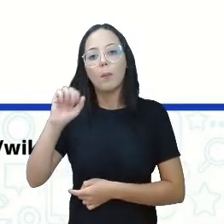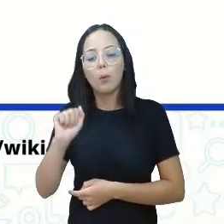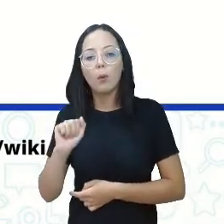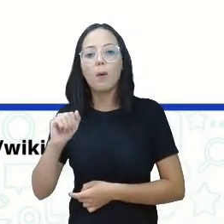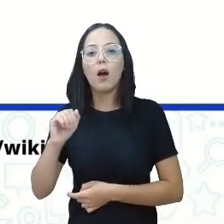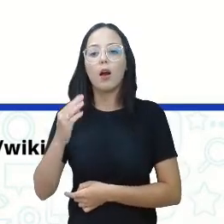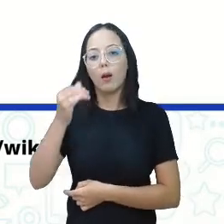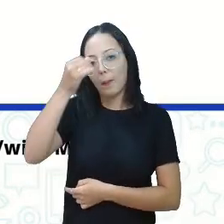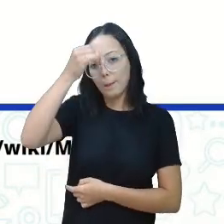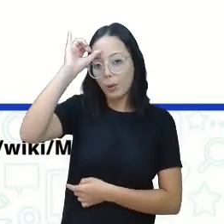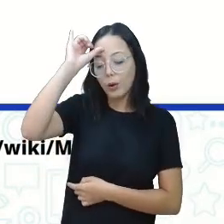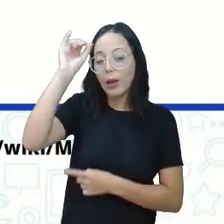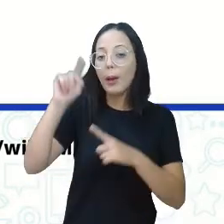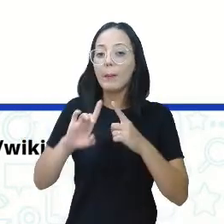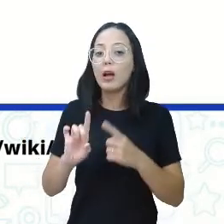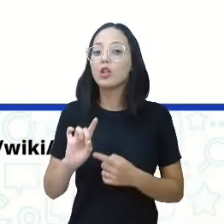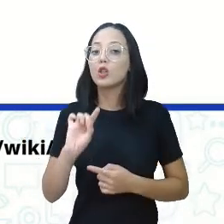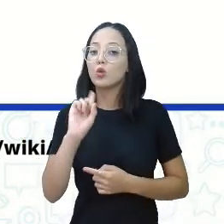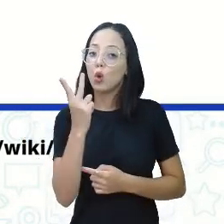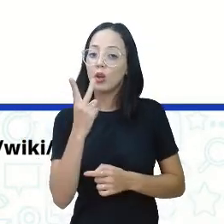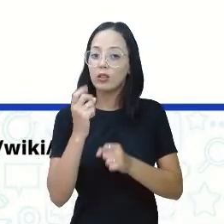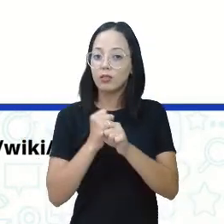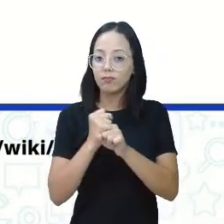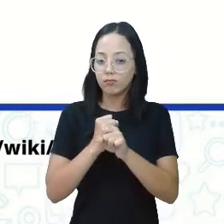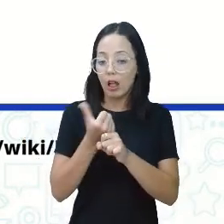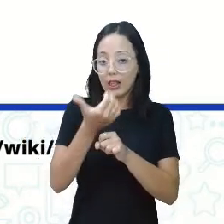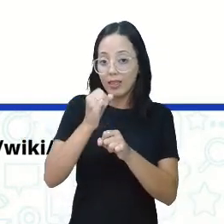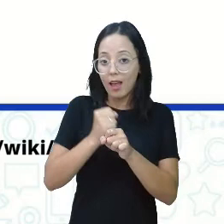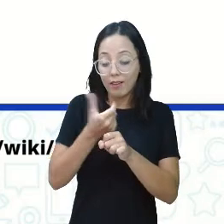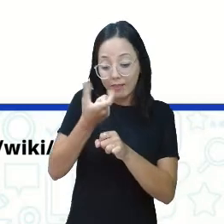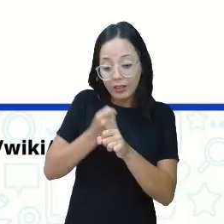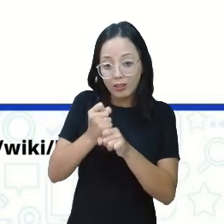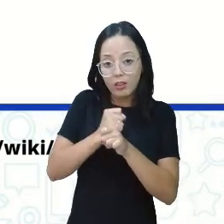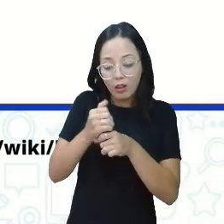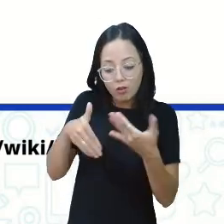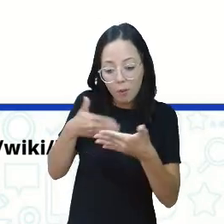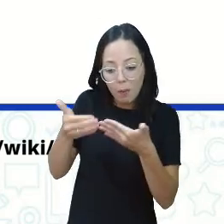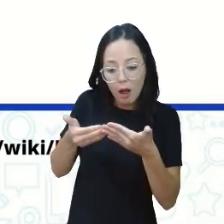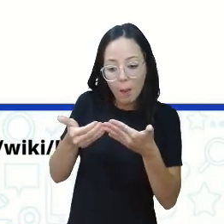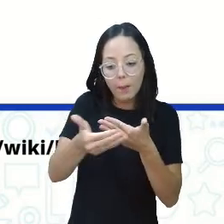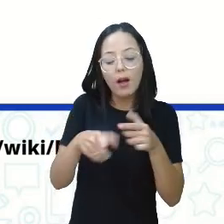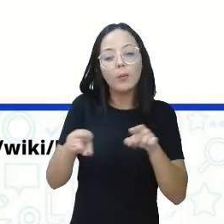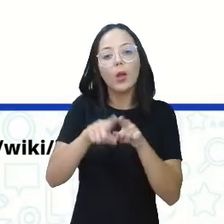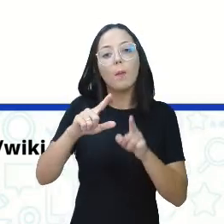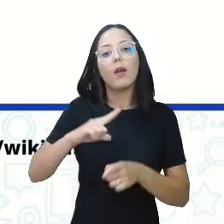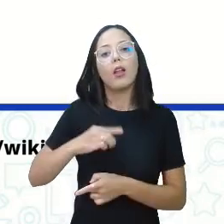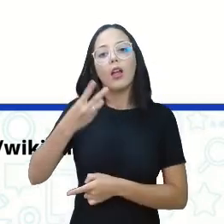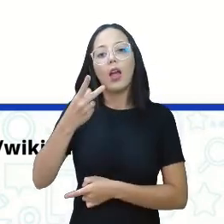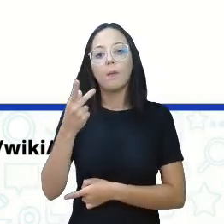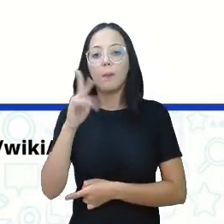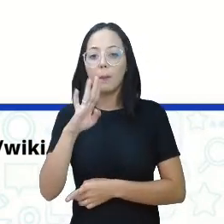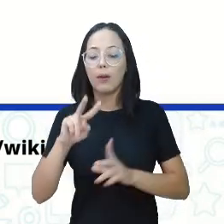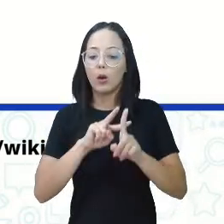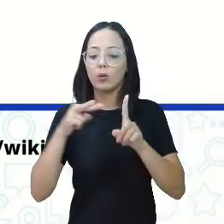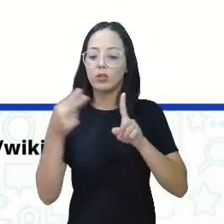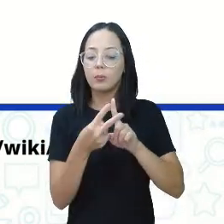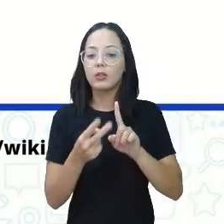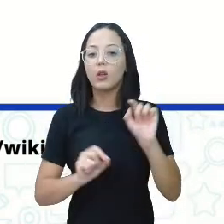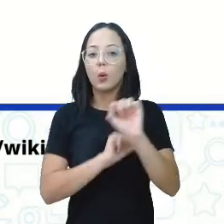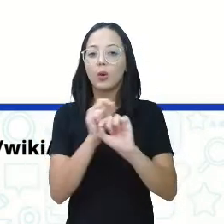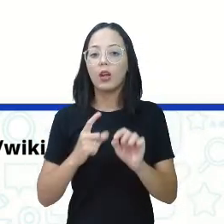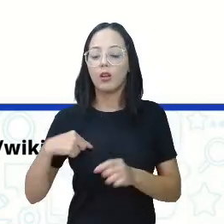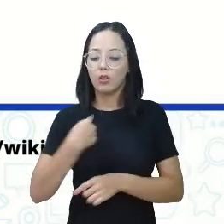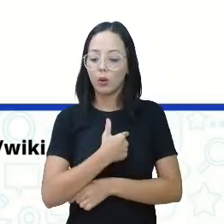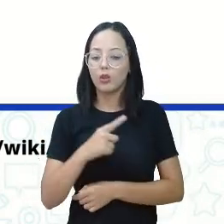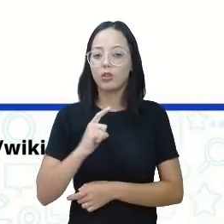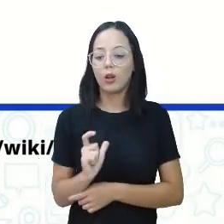outros. Somente 2 décadas depois é que vai ganhar também a sigla MPB e a concepção que a gente tem do